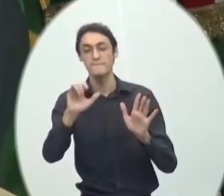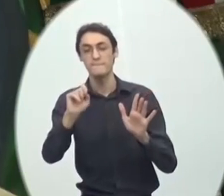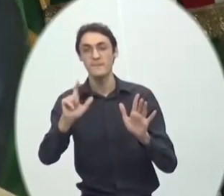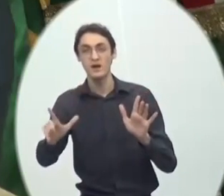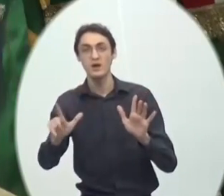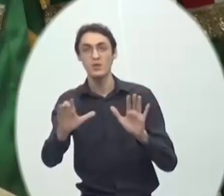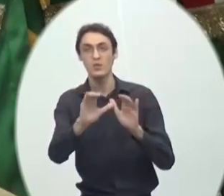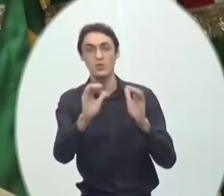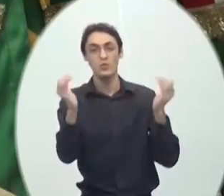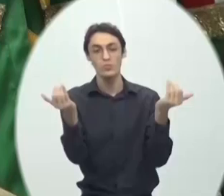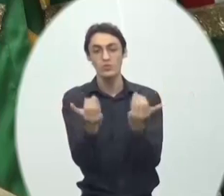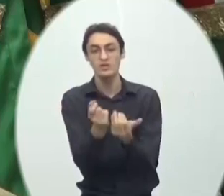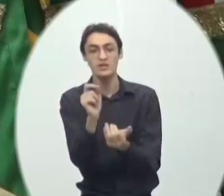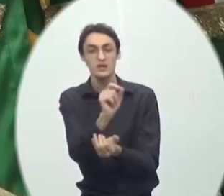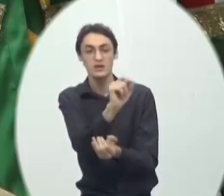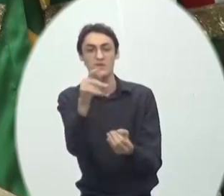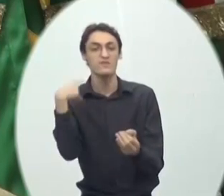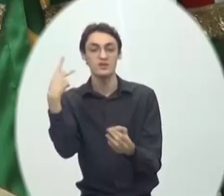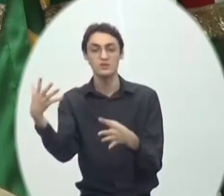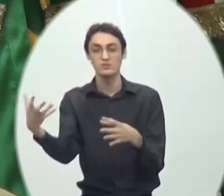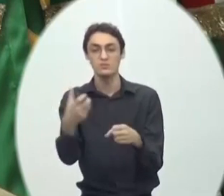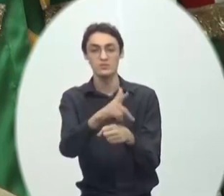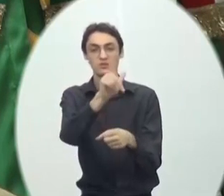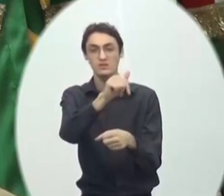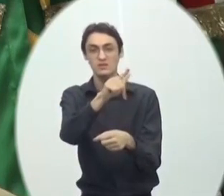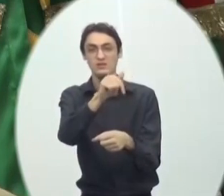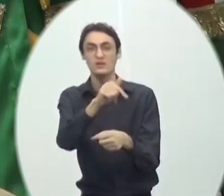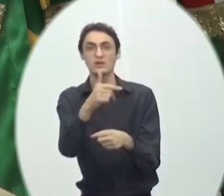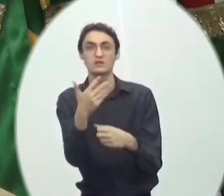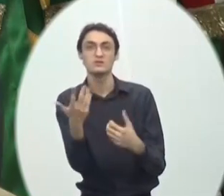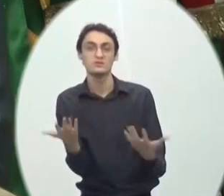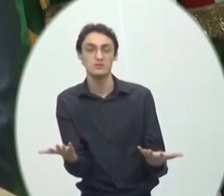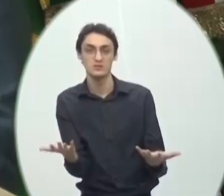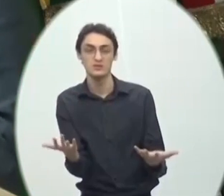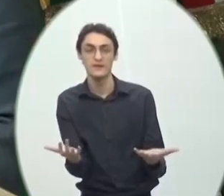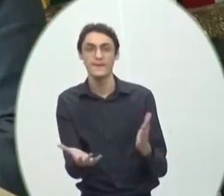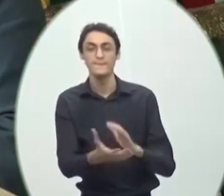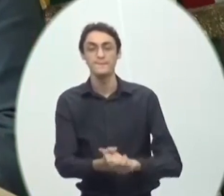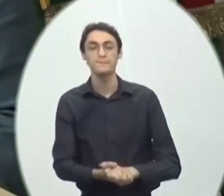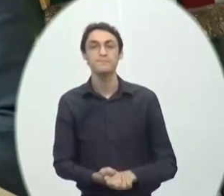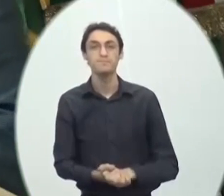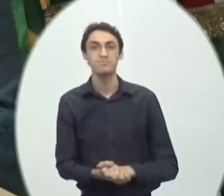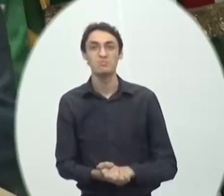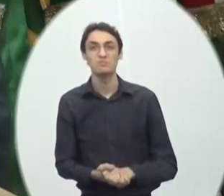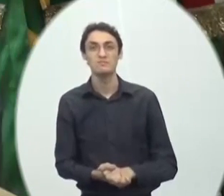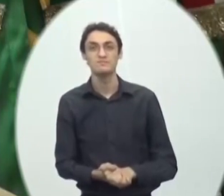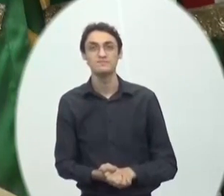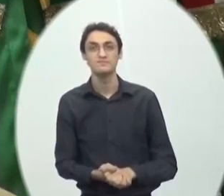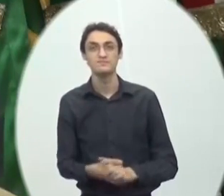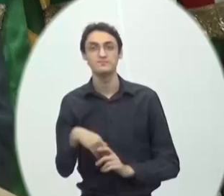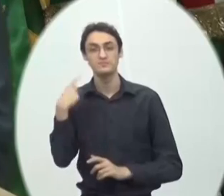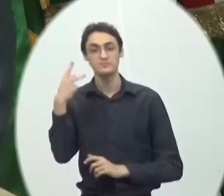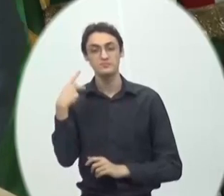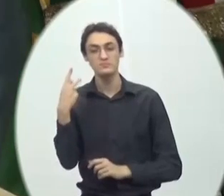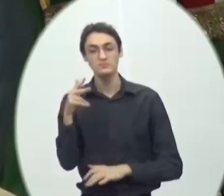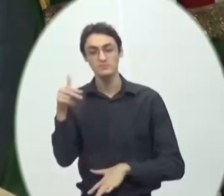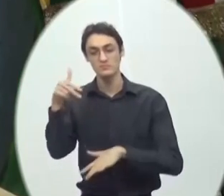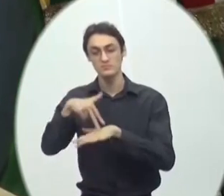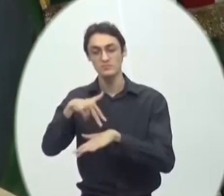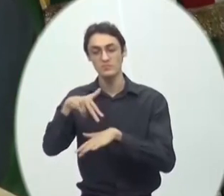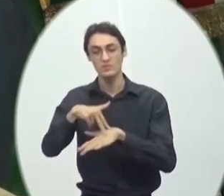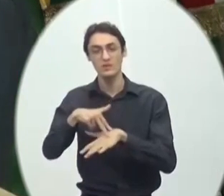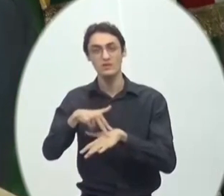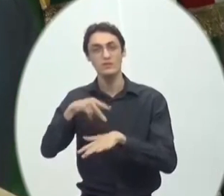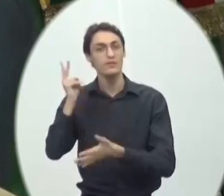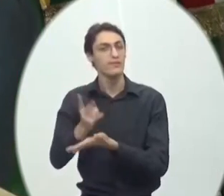da comunidade, é os 17 vereadores. E isso nós estamos, nós, enquanto vereadores, subimos direto aqui